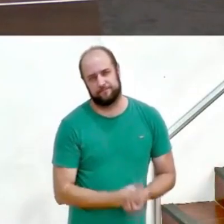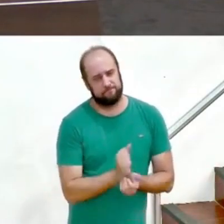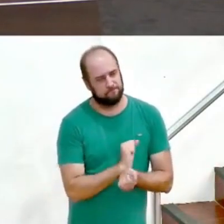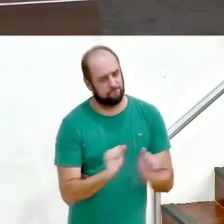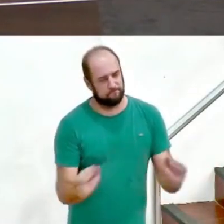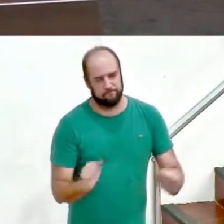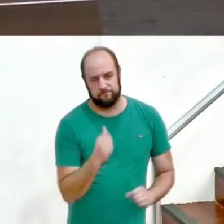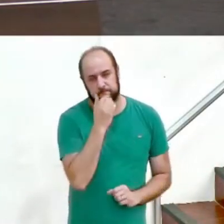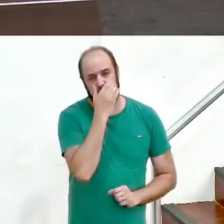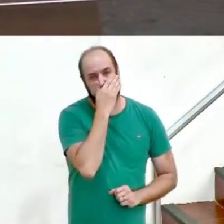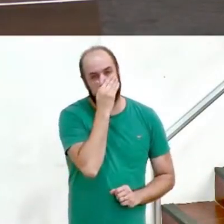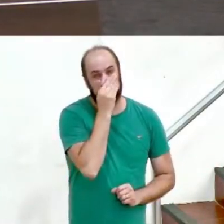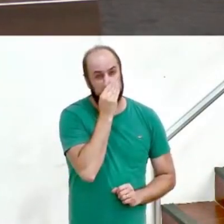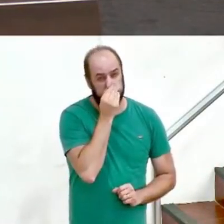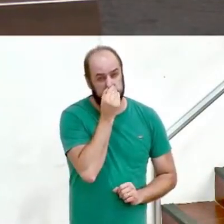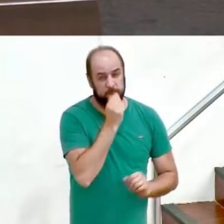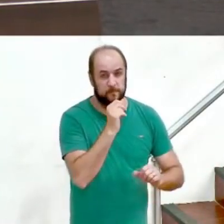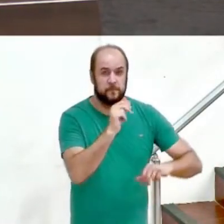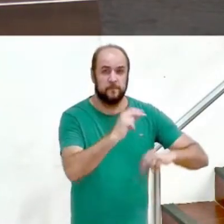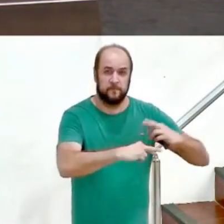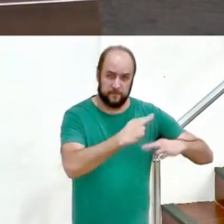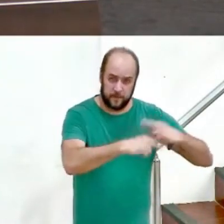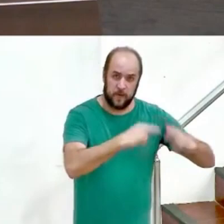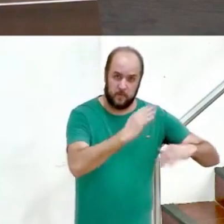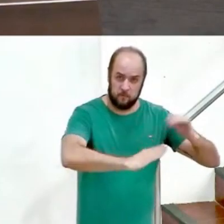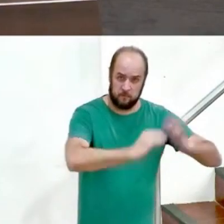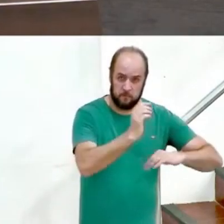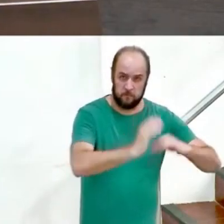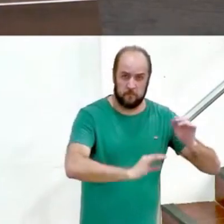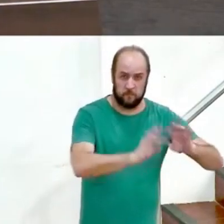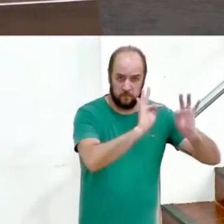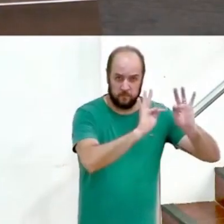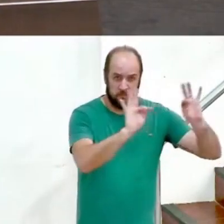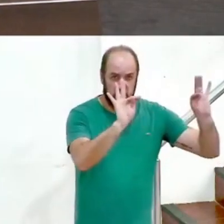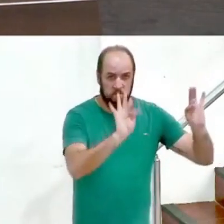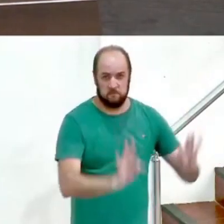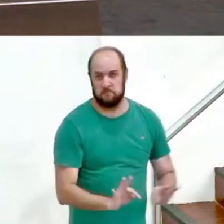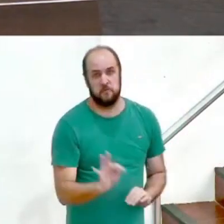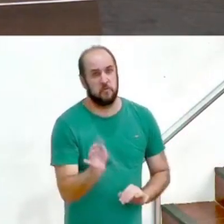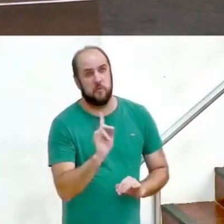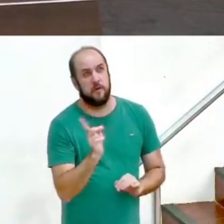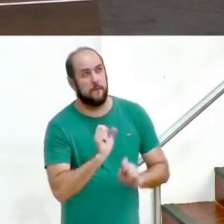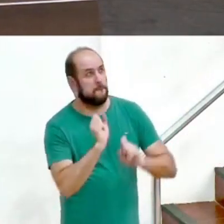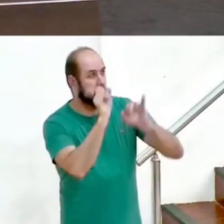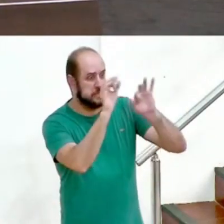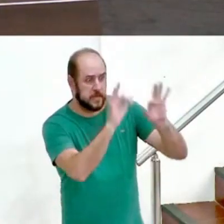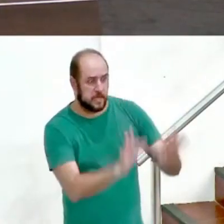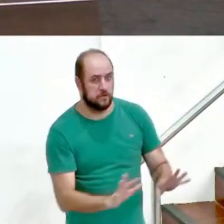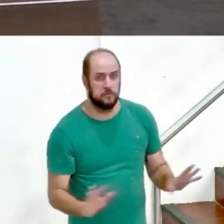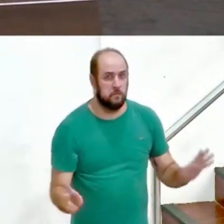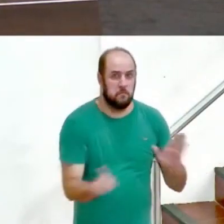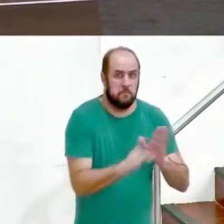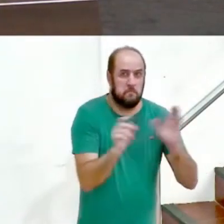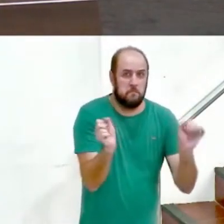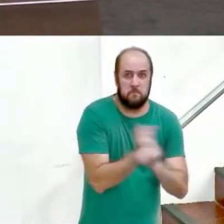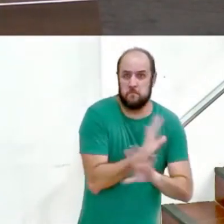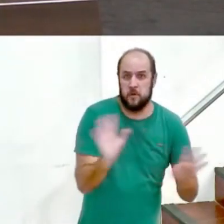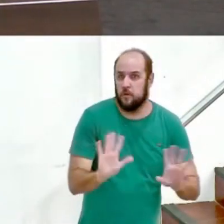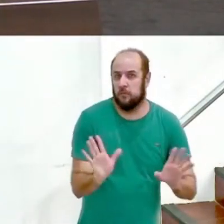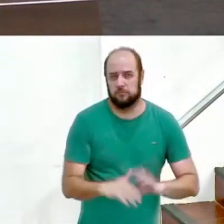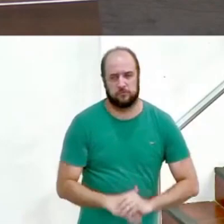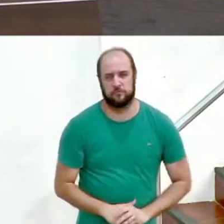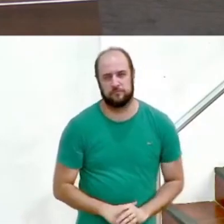Não. A reconstrução do templo em si não garantia a bênção de Deus. Por